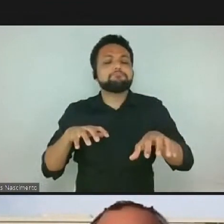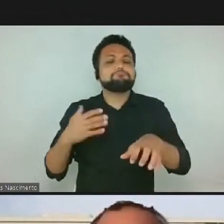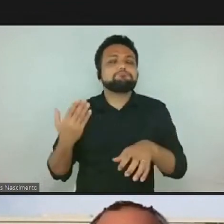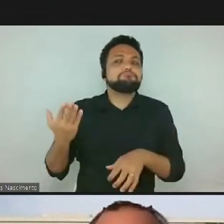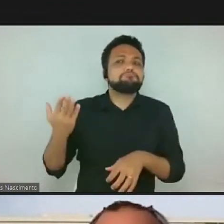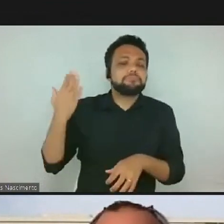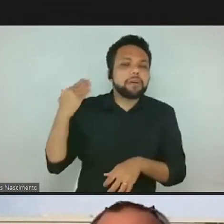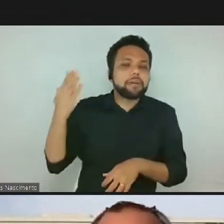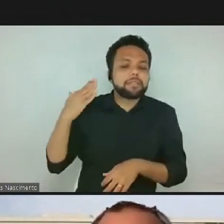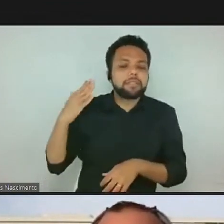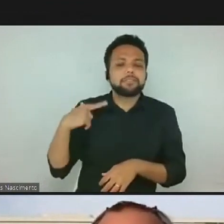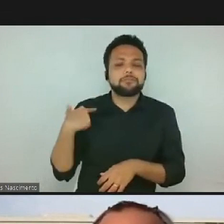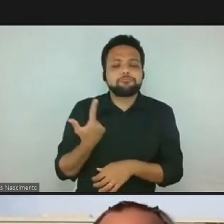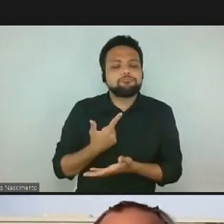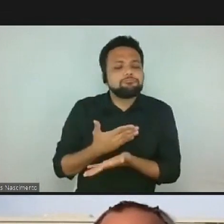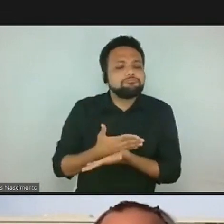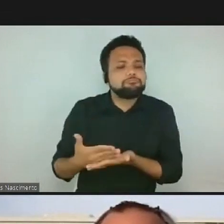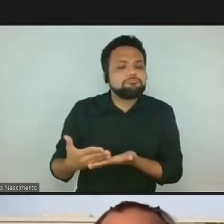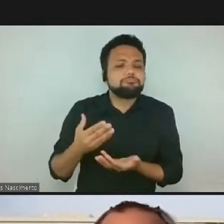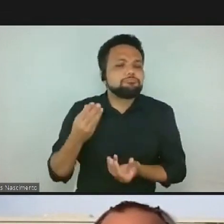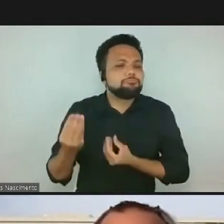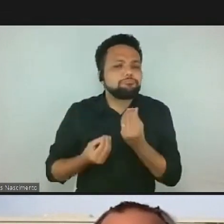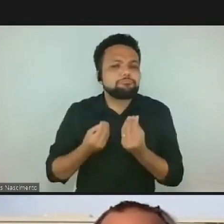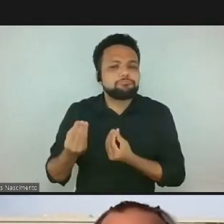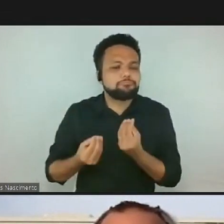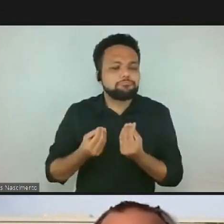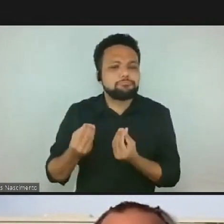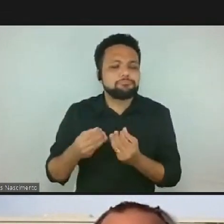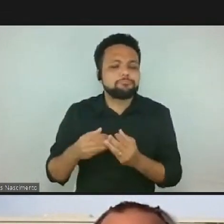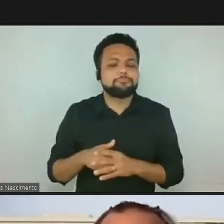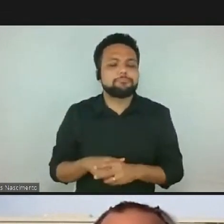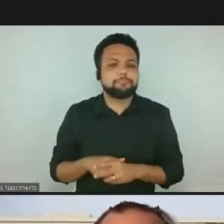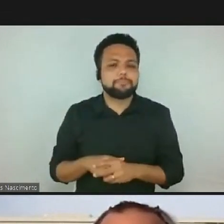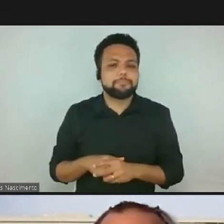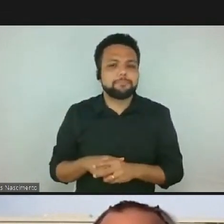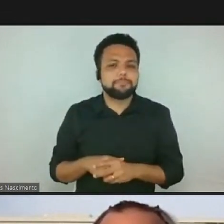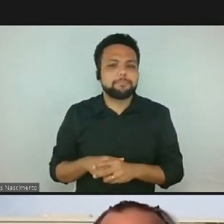inicialmente a gente começou com as ações